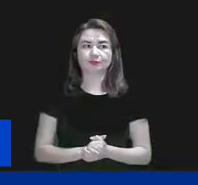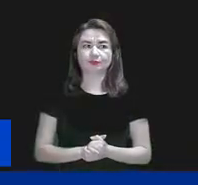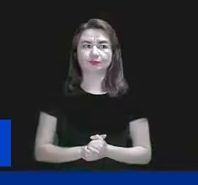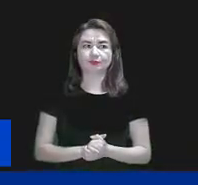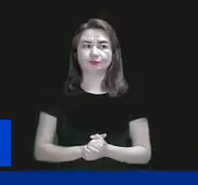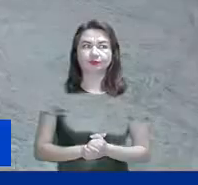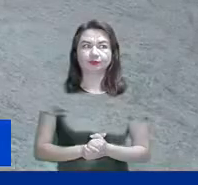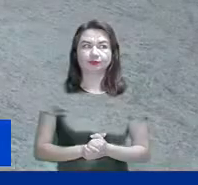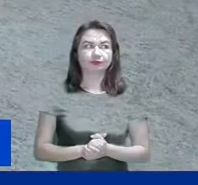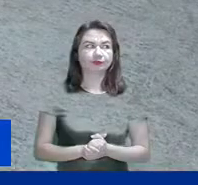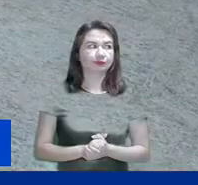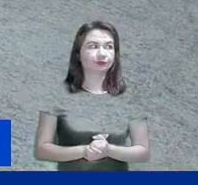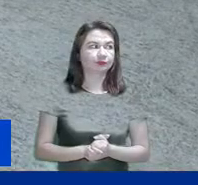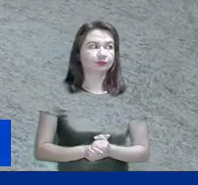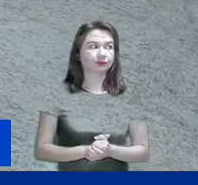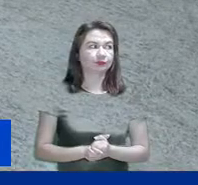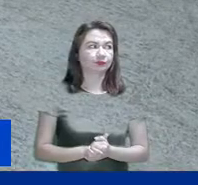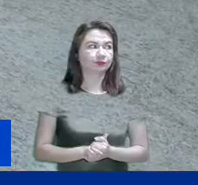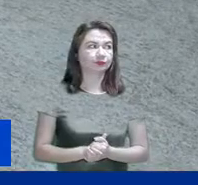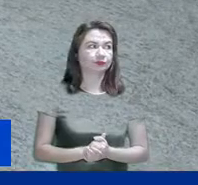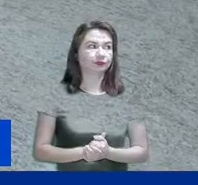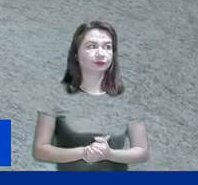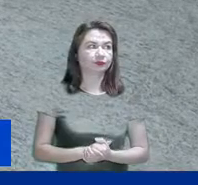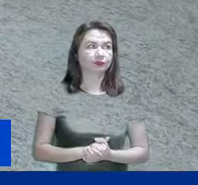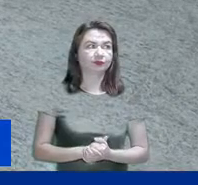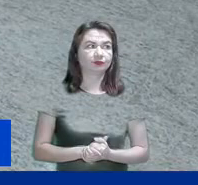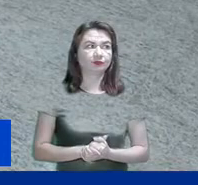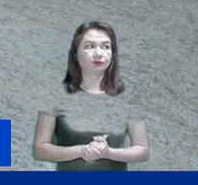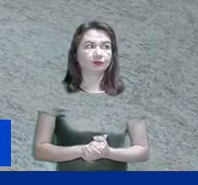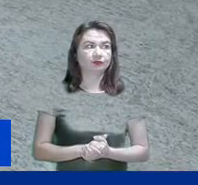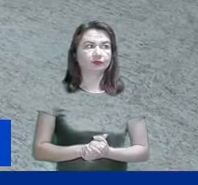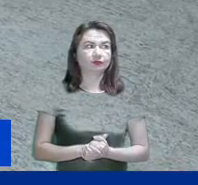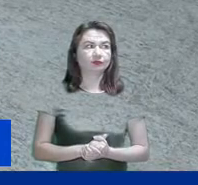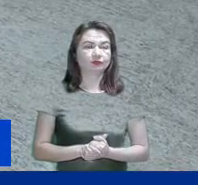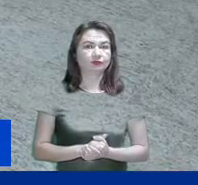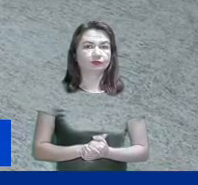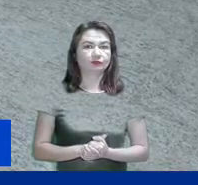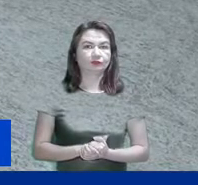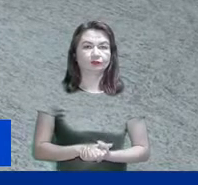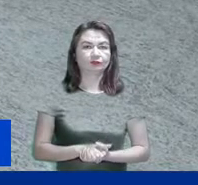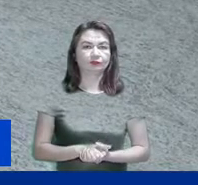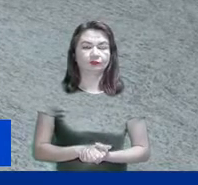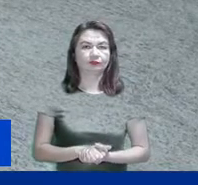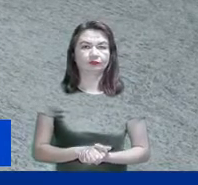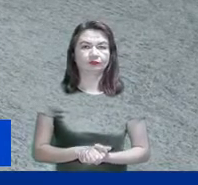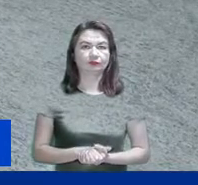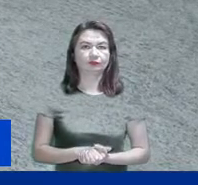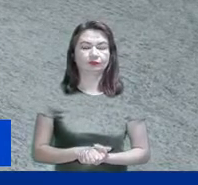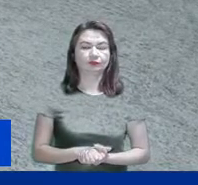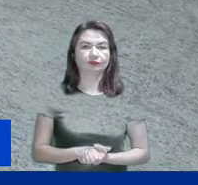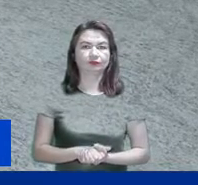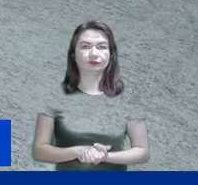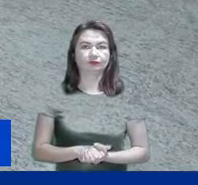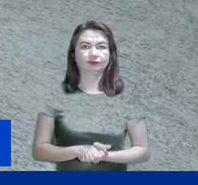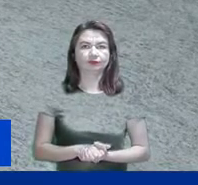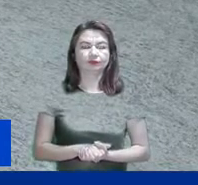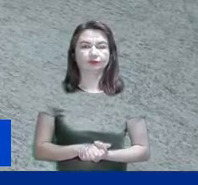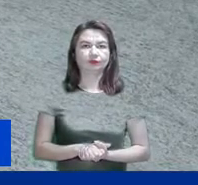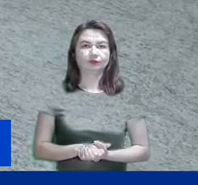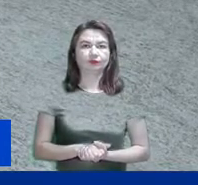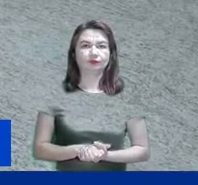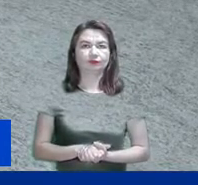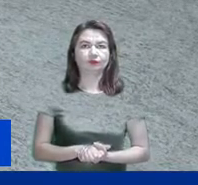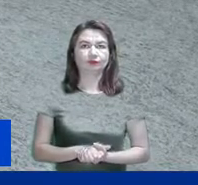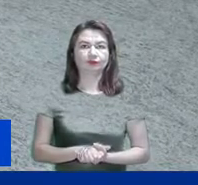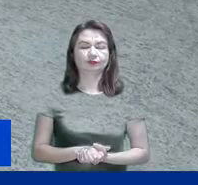despachando- Tudo bem, graças a Deus. Tudo bem? Prazerão, hein? Um minutinho só. com o áudio aberto.